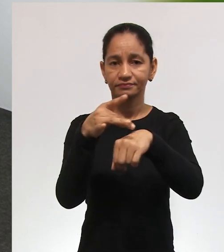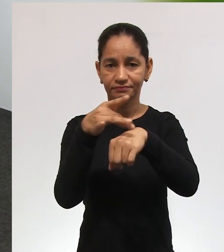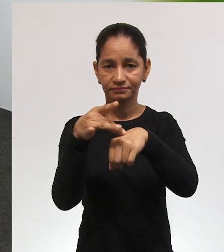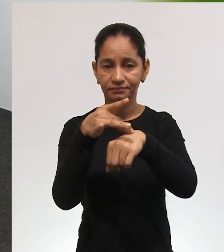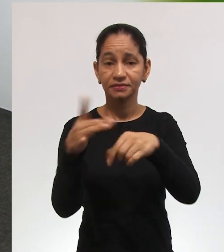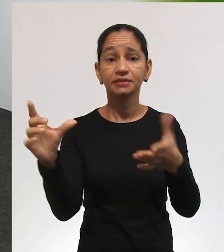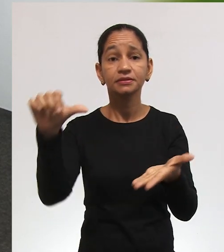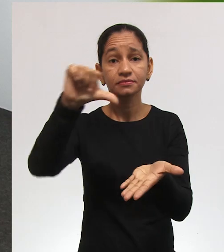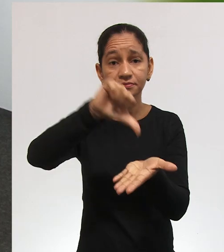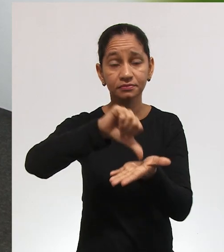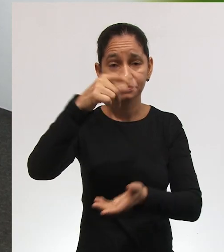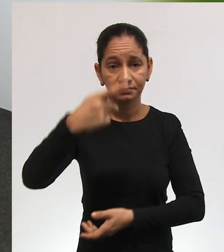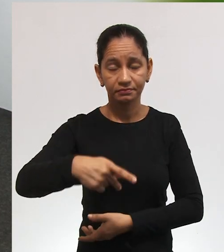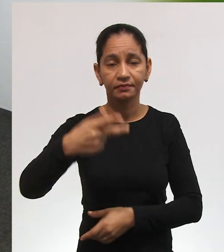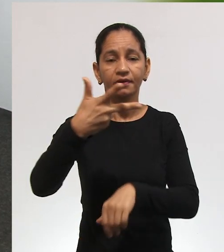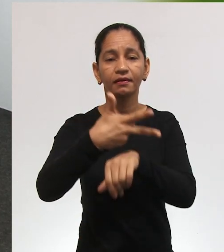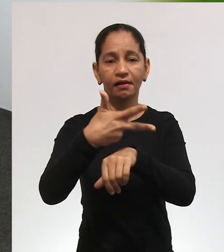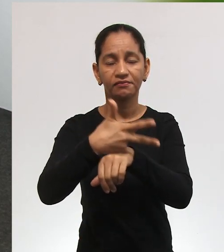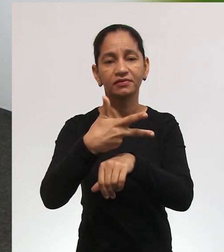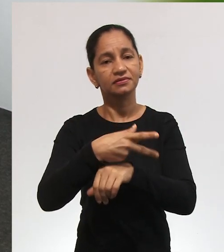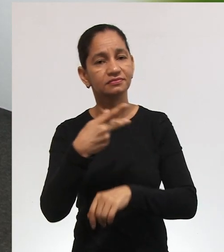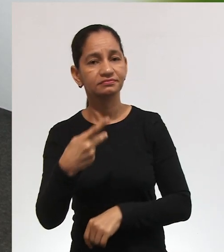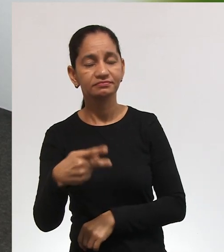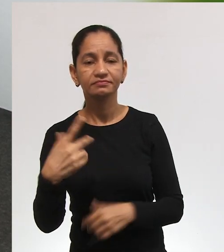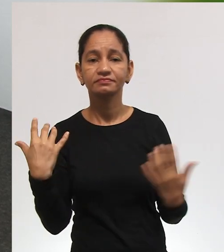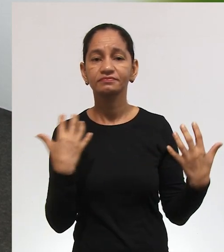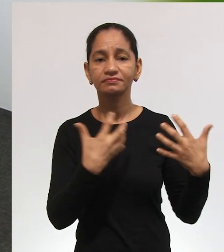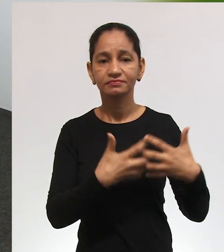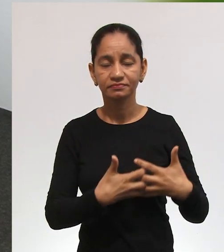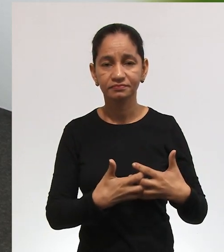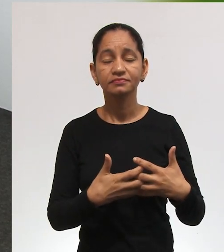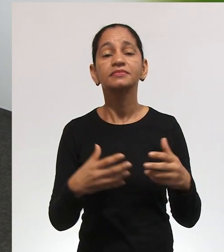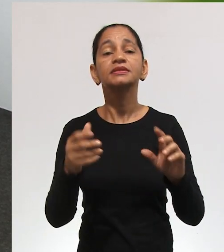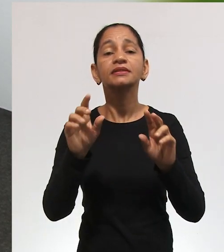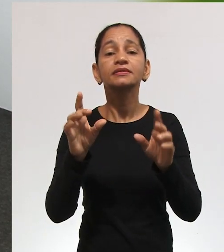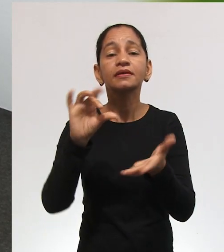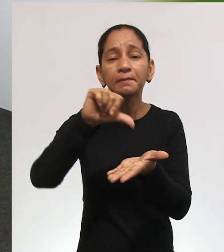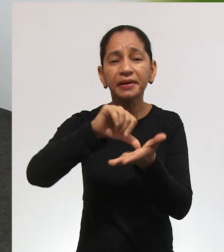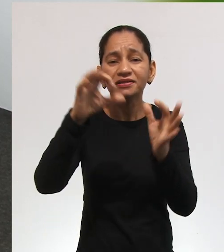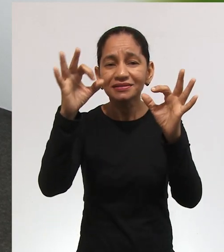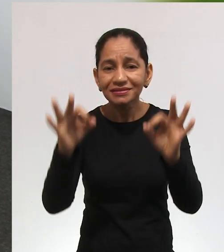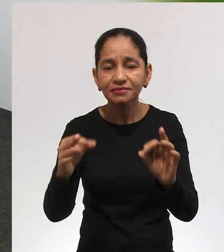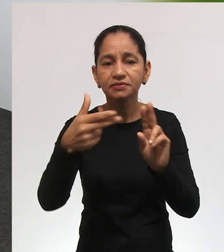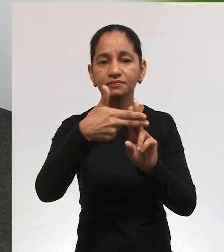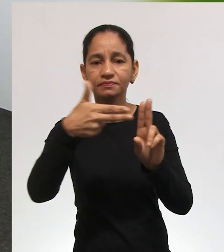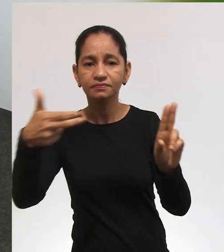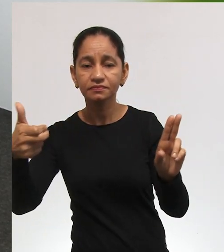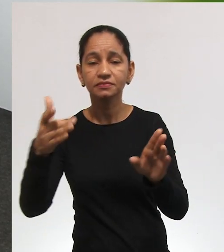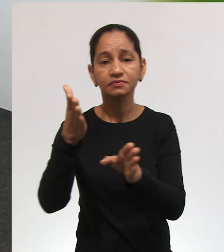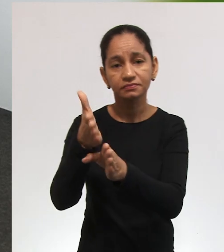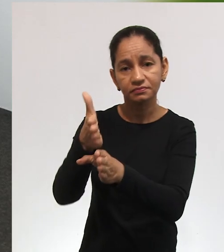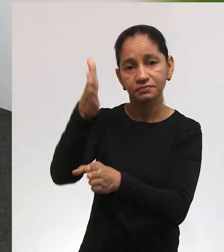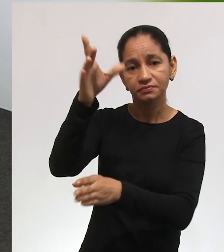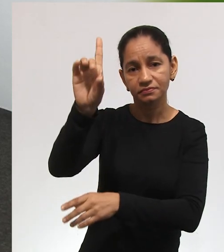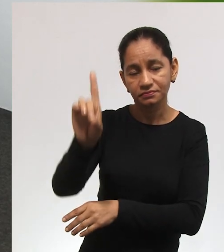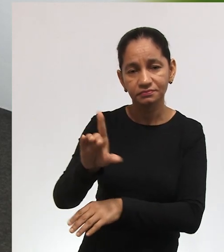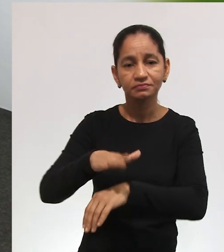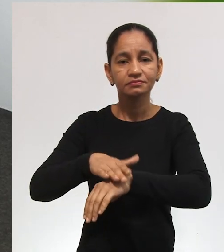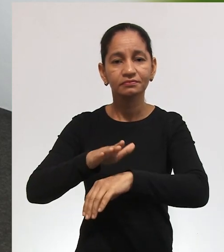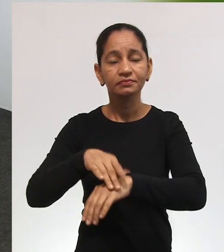Hoje eu estou no estúdio de gravação do IFRO, Campus Porto Velho, Zona Norte. Ao fundo tem uma parede branca com